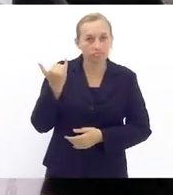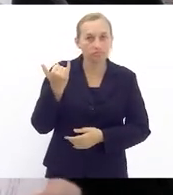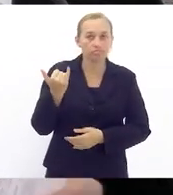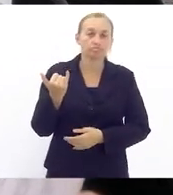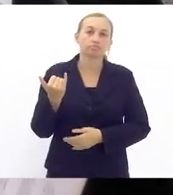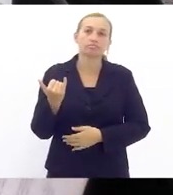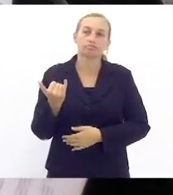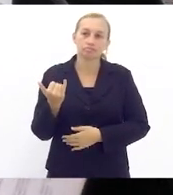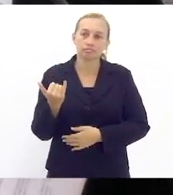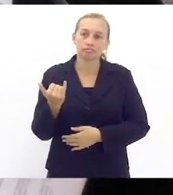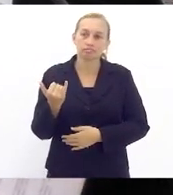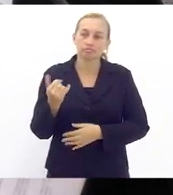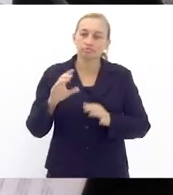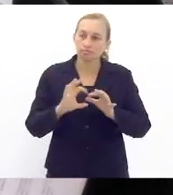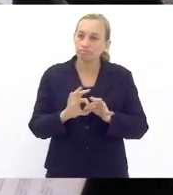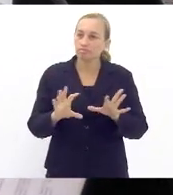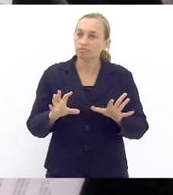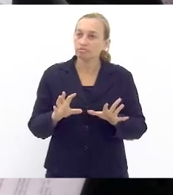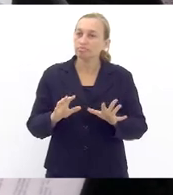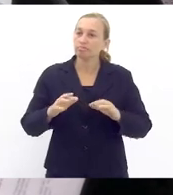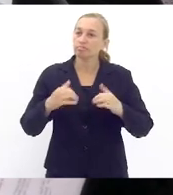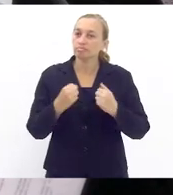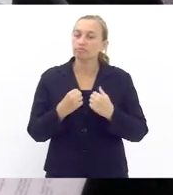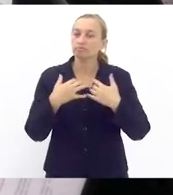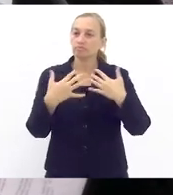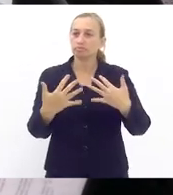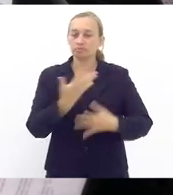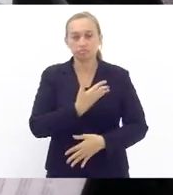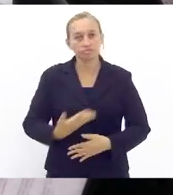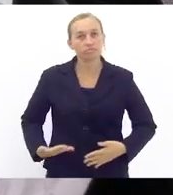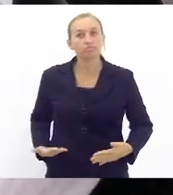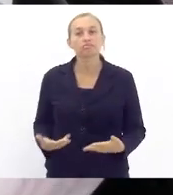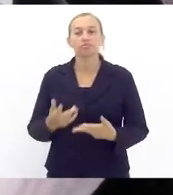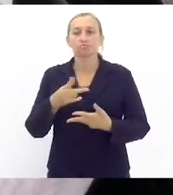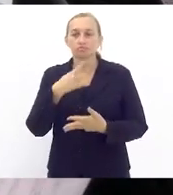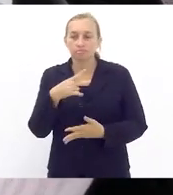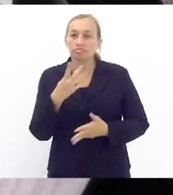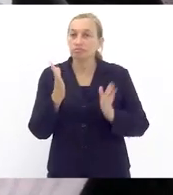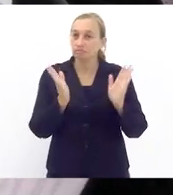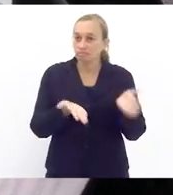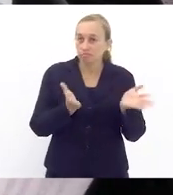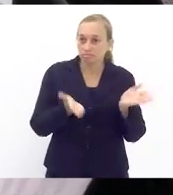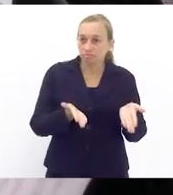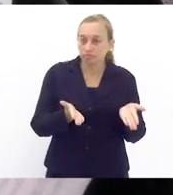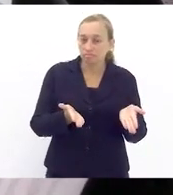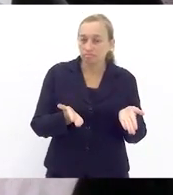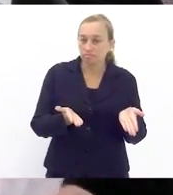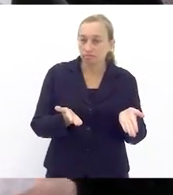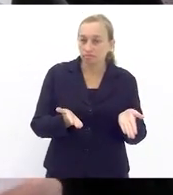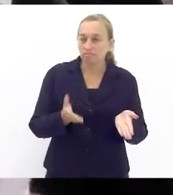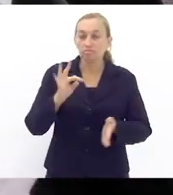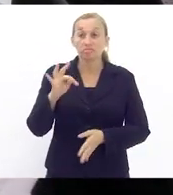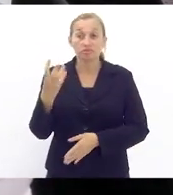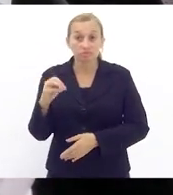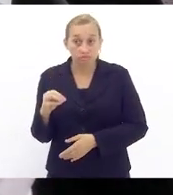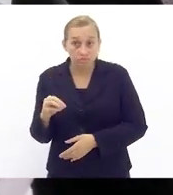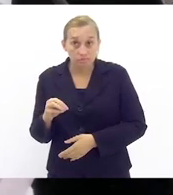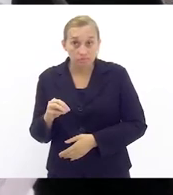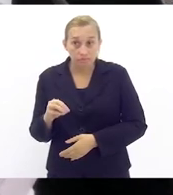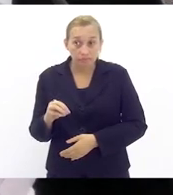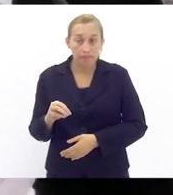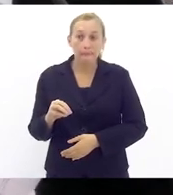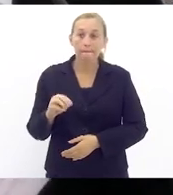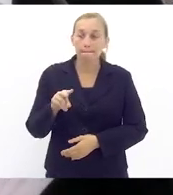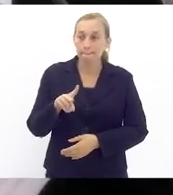aqui para a gente deliberar Dessa audiência pública né foi colocado agora pelo pelo Thiago né que